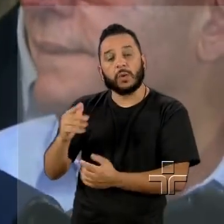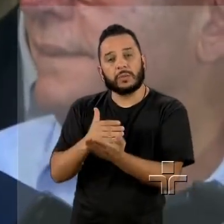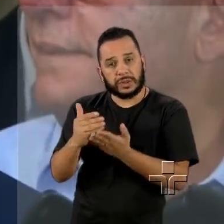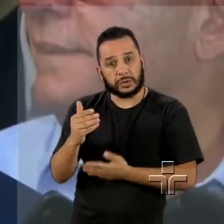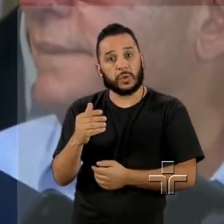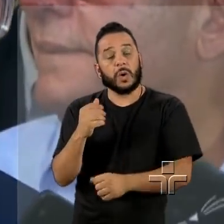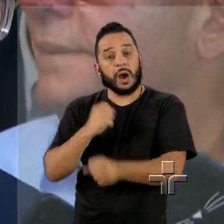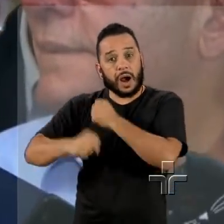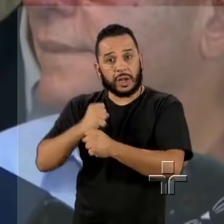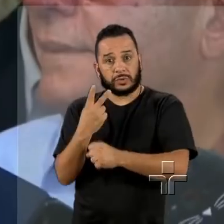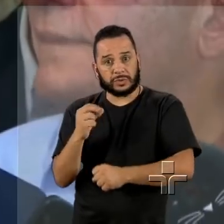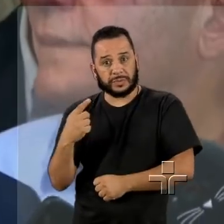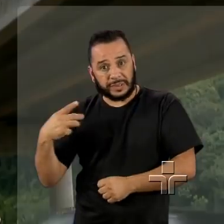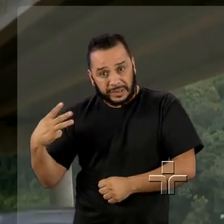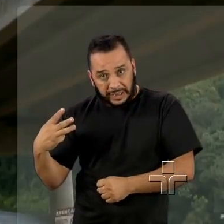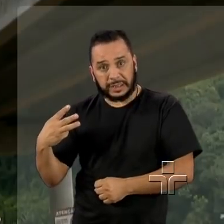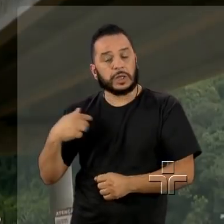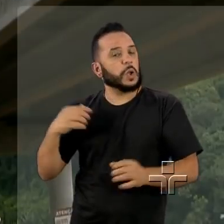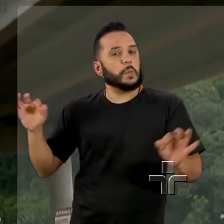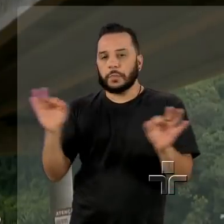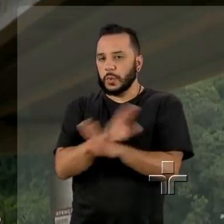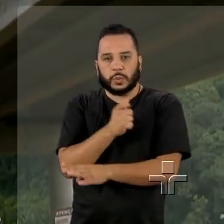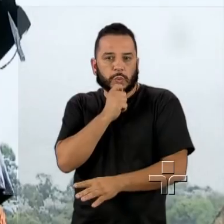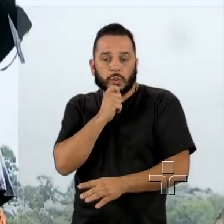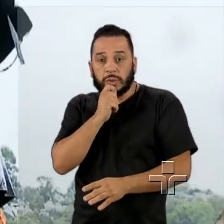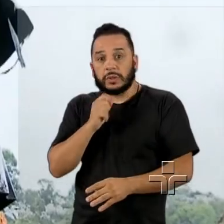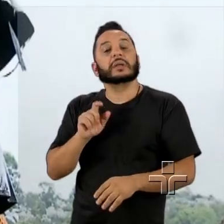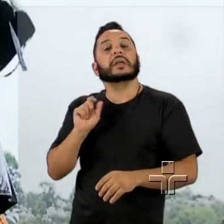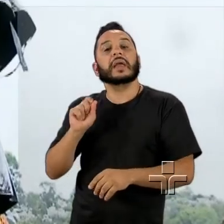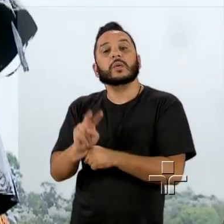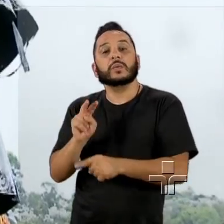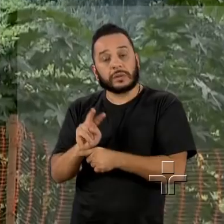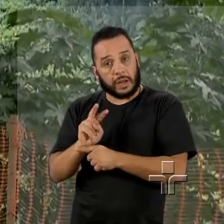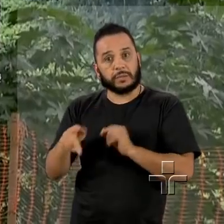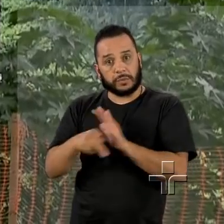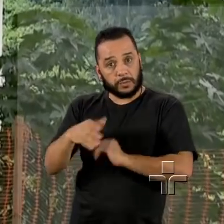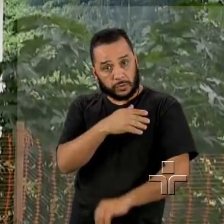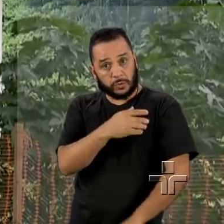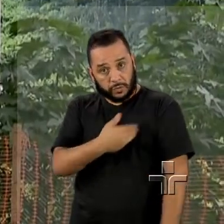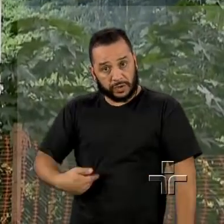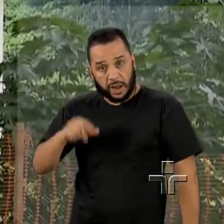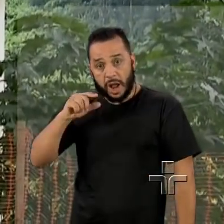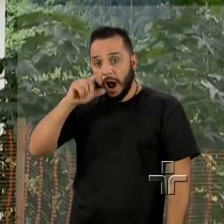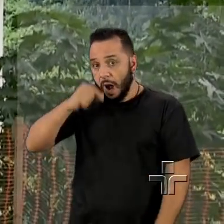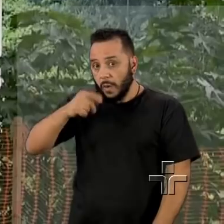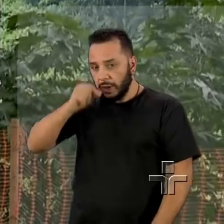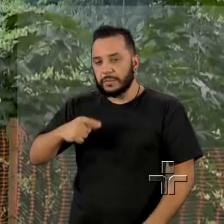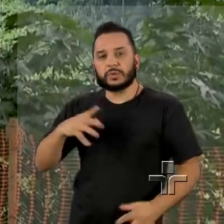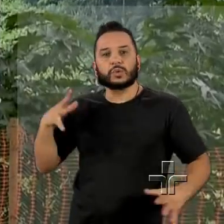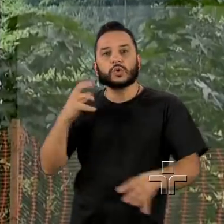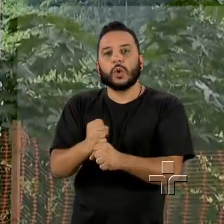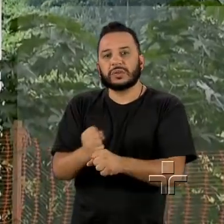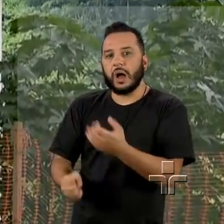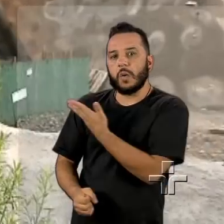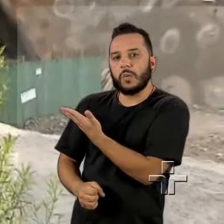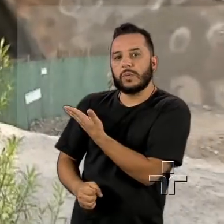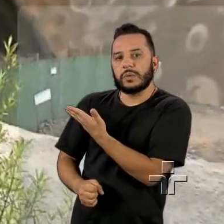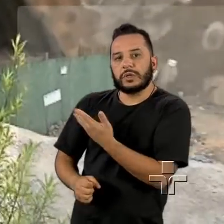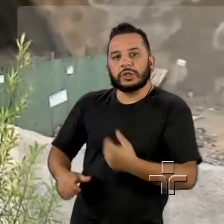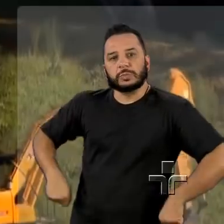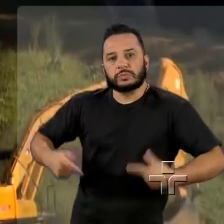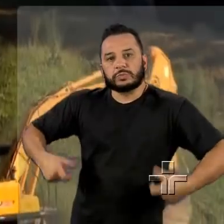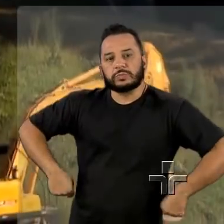ação, foi preso de manhã no apartamento onde mora na zona sul da capital paulista. Ele está no governo do estado há 17 anos e